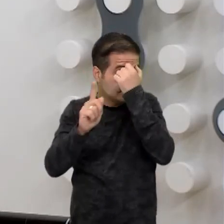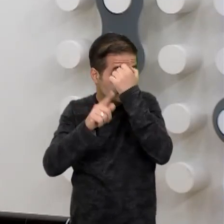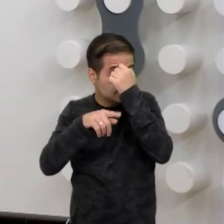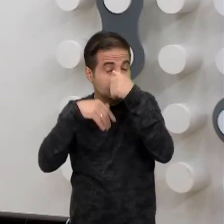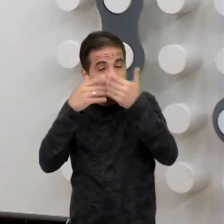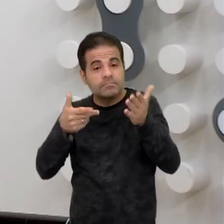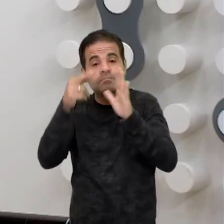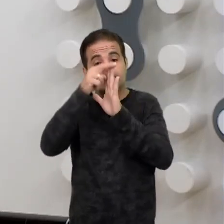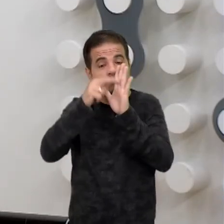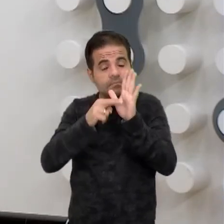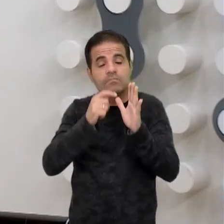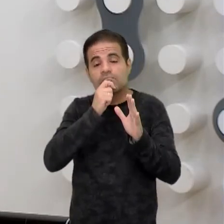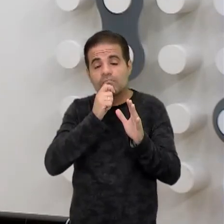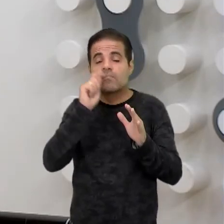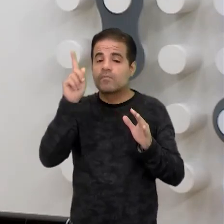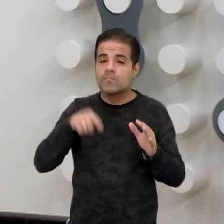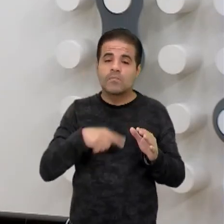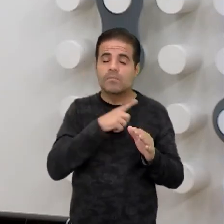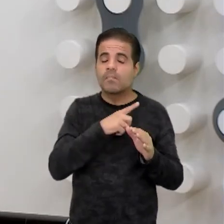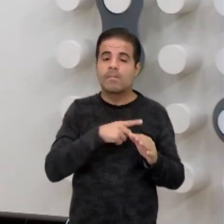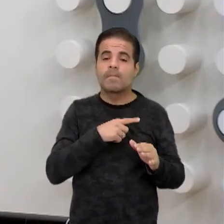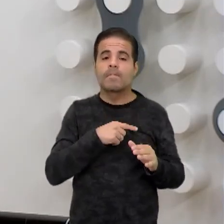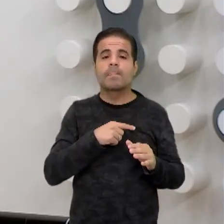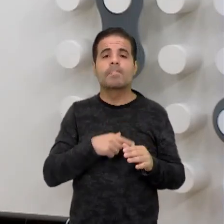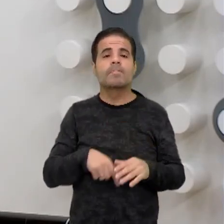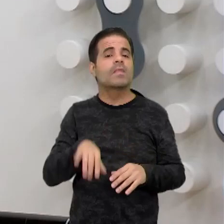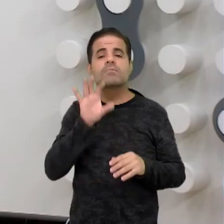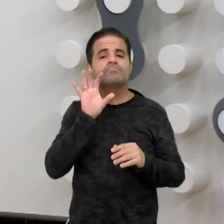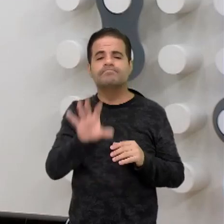mas geralmente tem